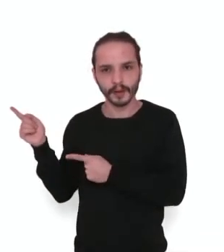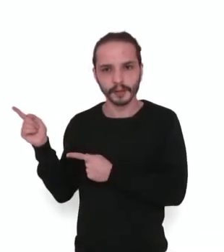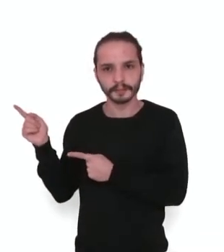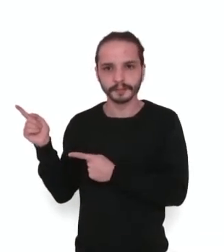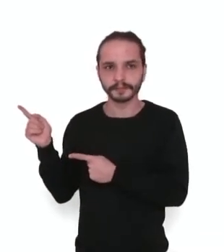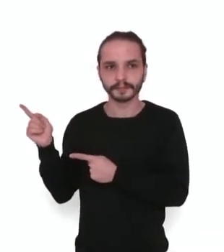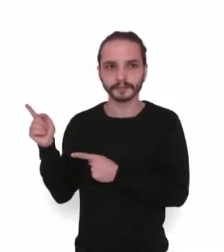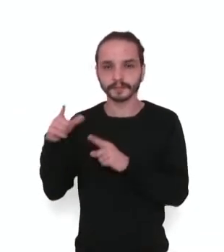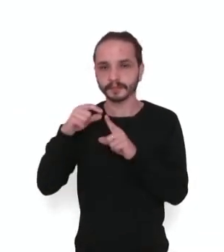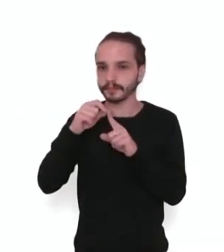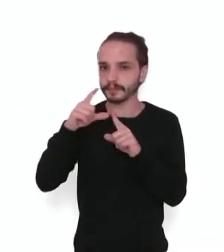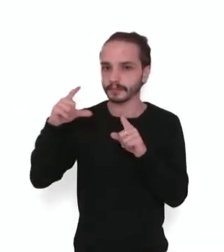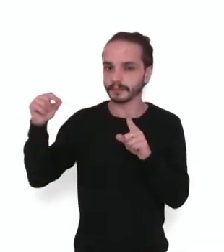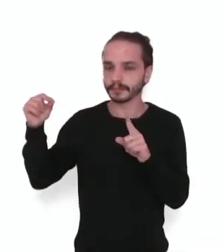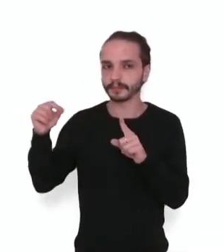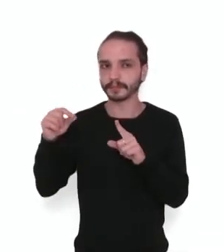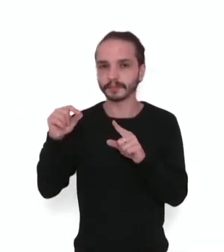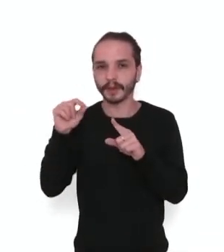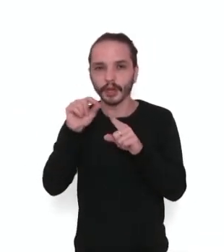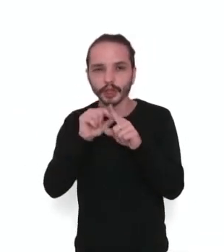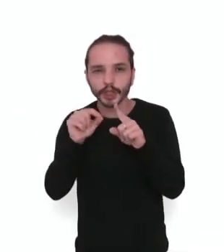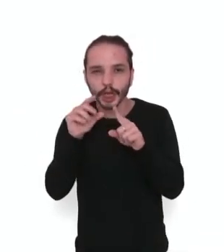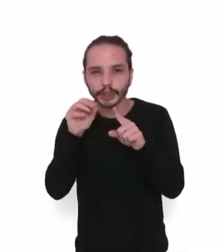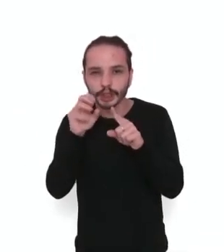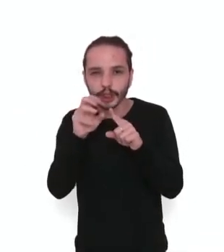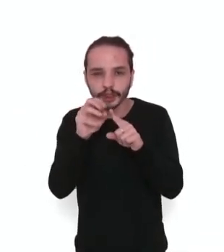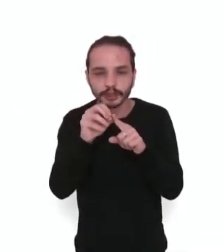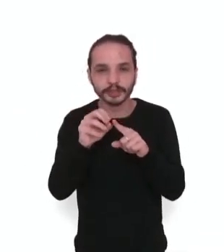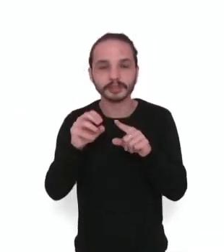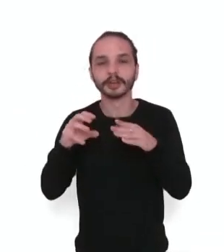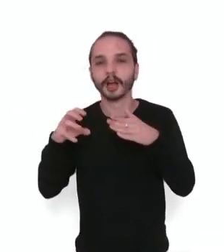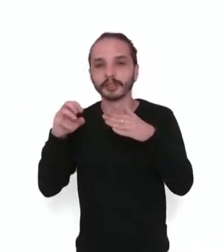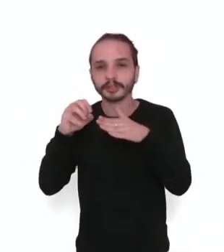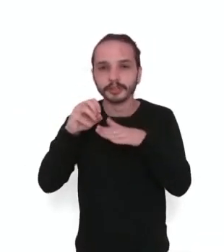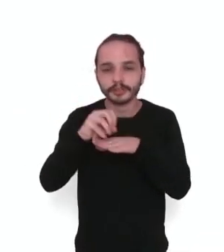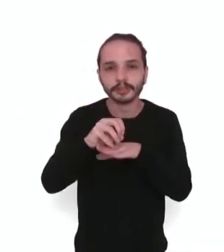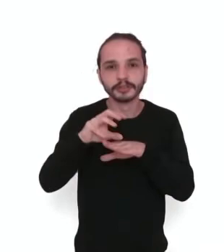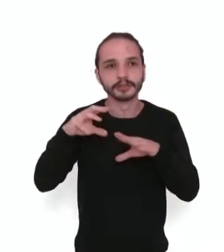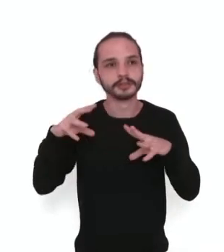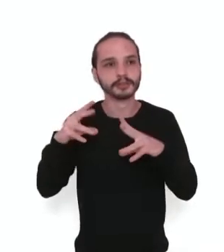folhagem toda picada, toda comida, né? Por esses